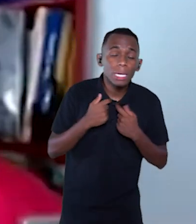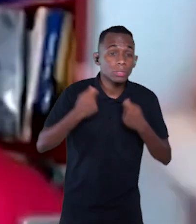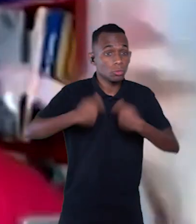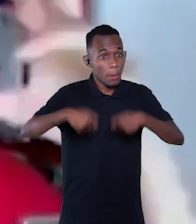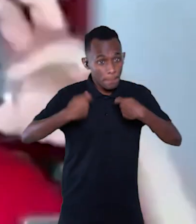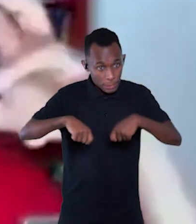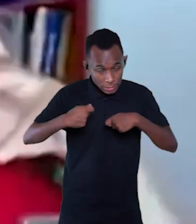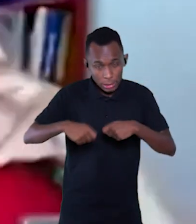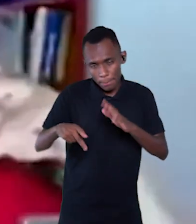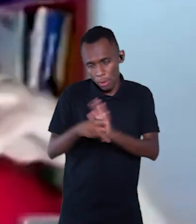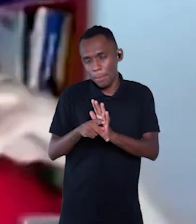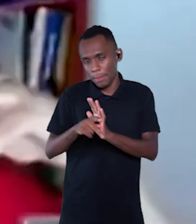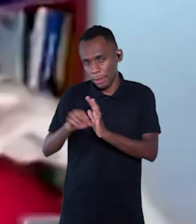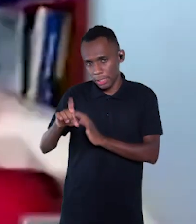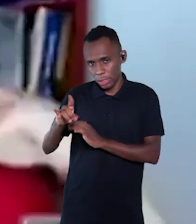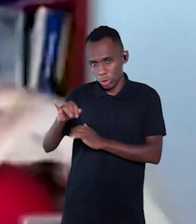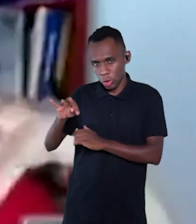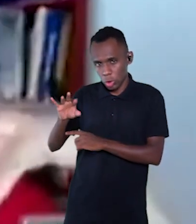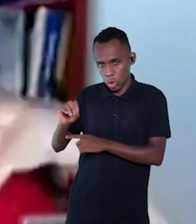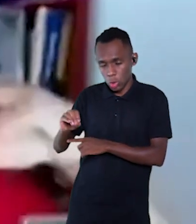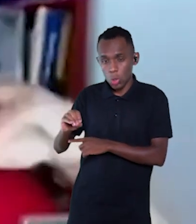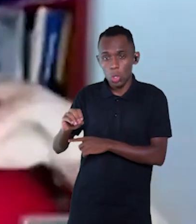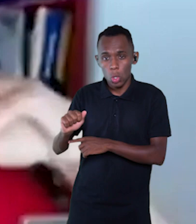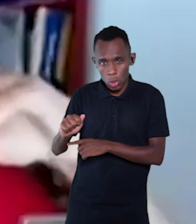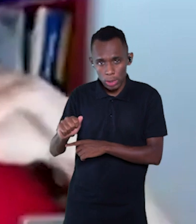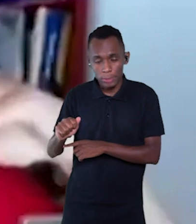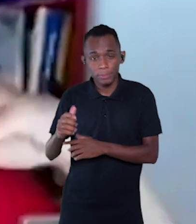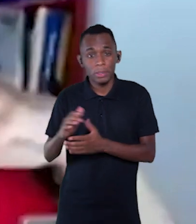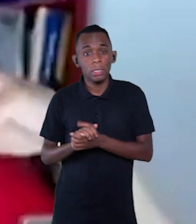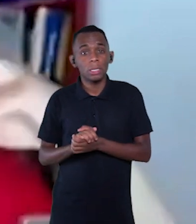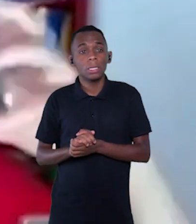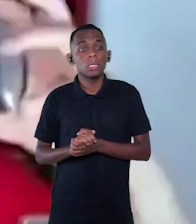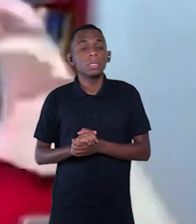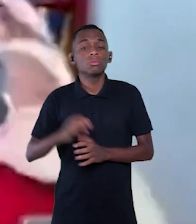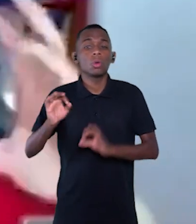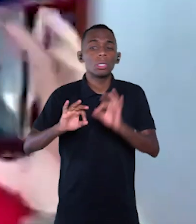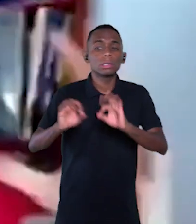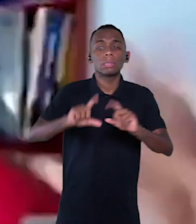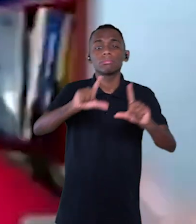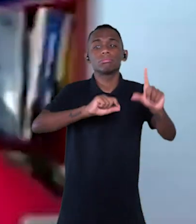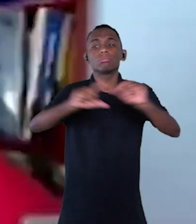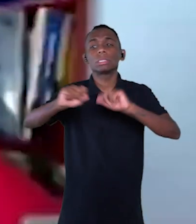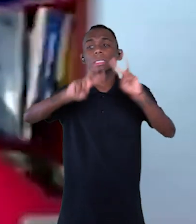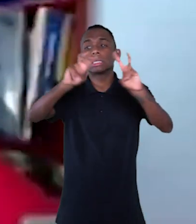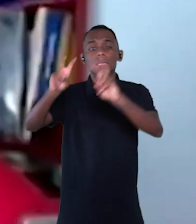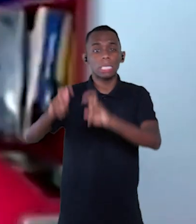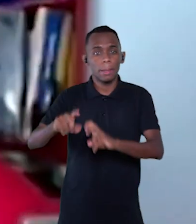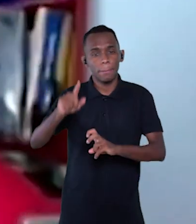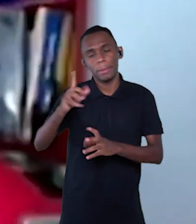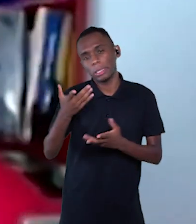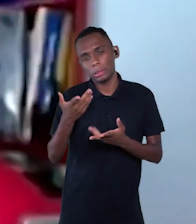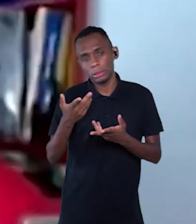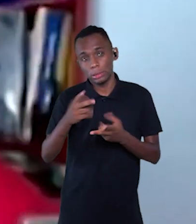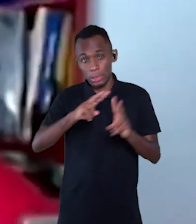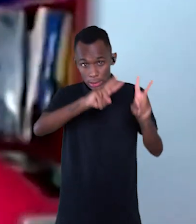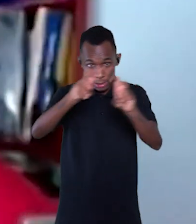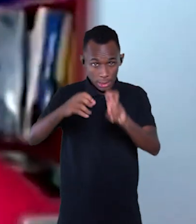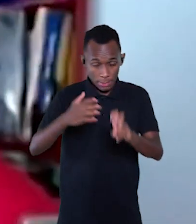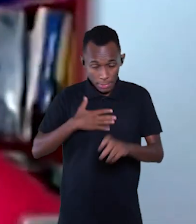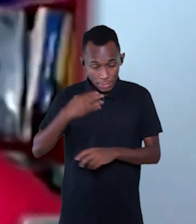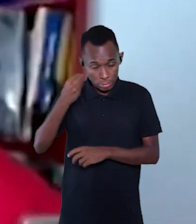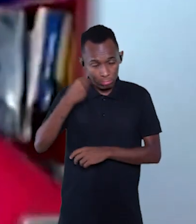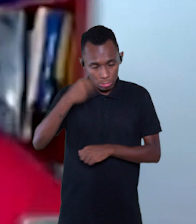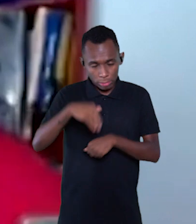da própria editora mesmo, né, assim, de fazer uma seleção a partir de grandes temas. Um tema que é muito recorrente na